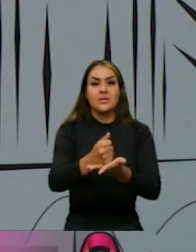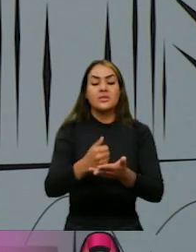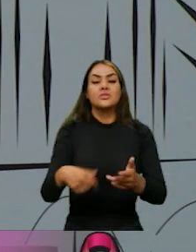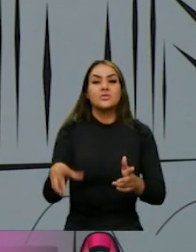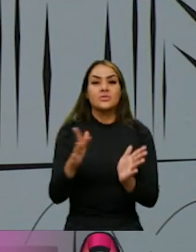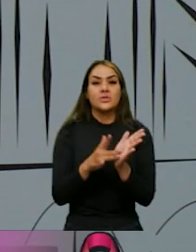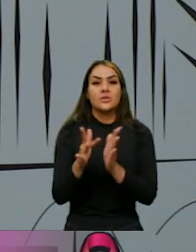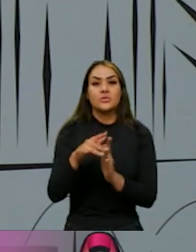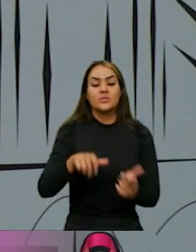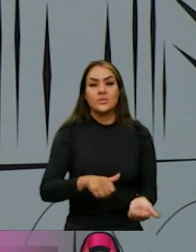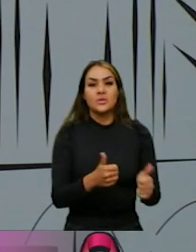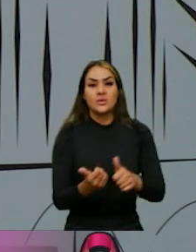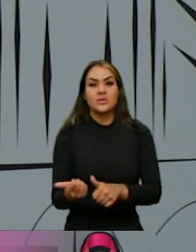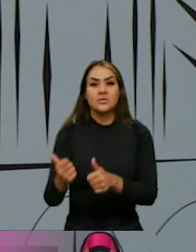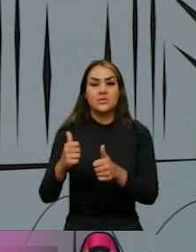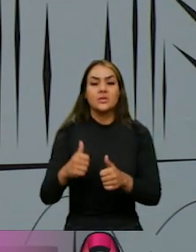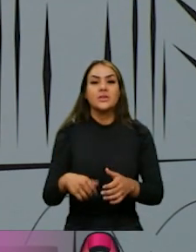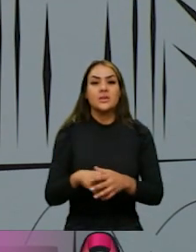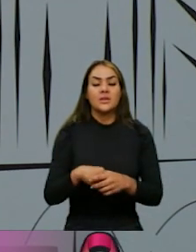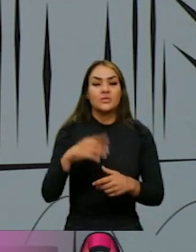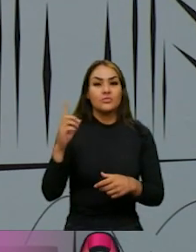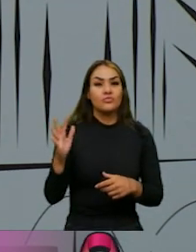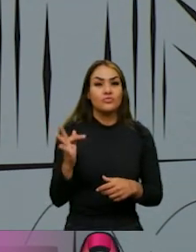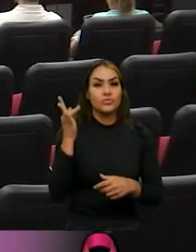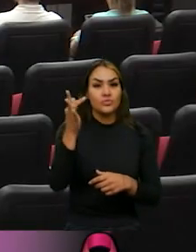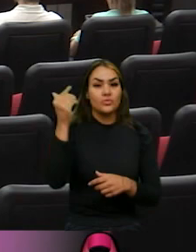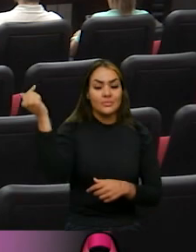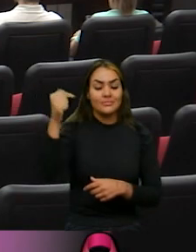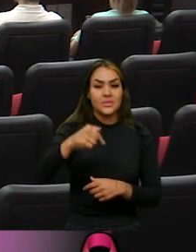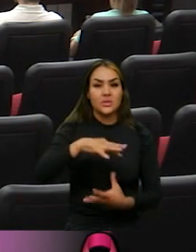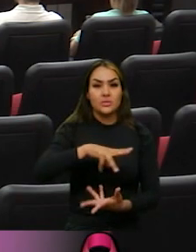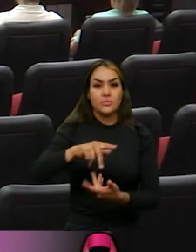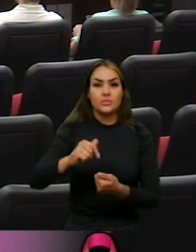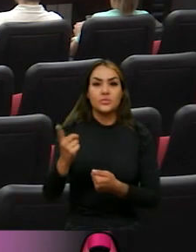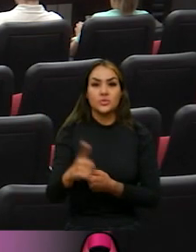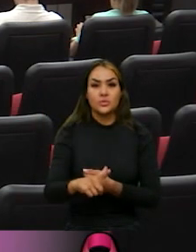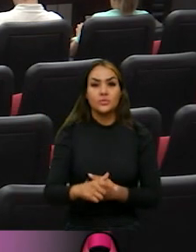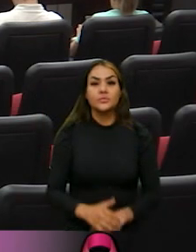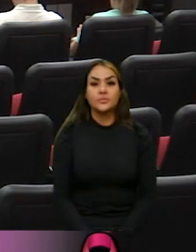e um dia voltará. Que Deus abençoe a todos.